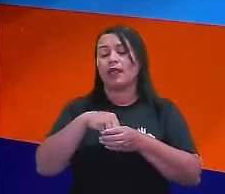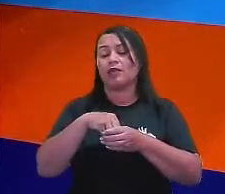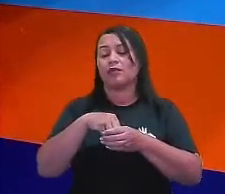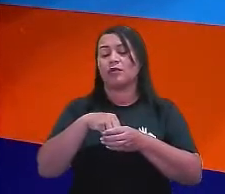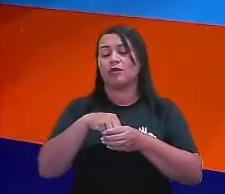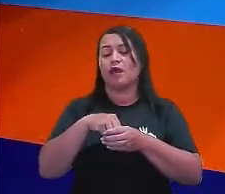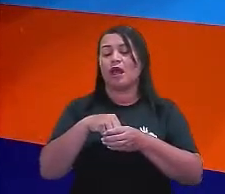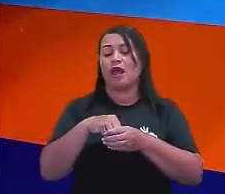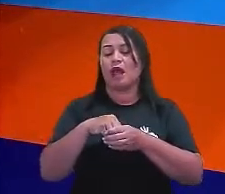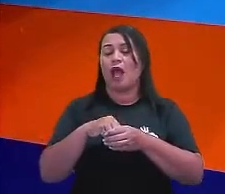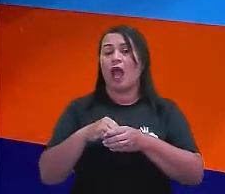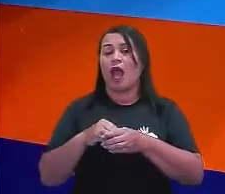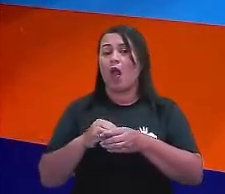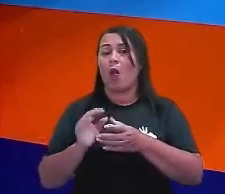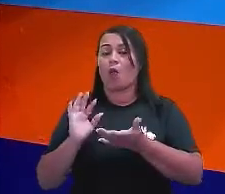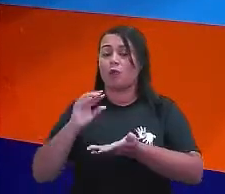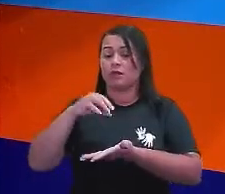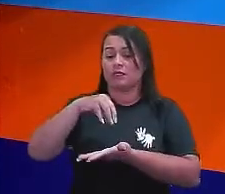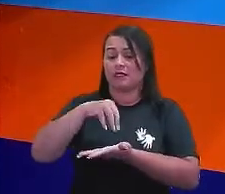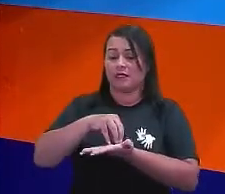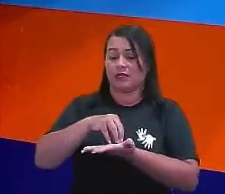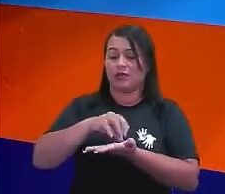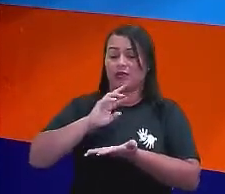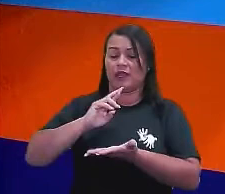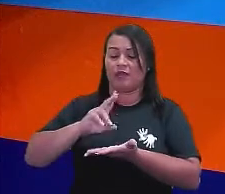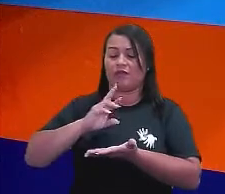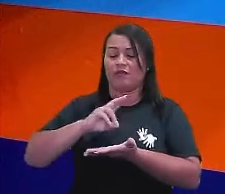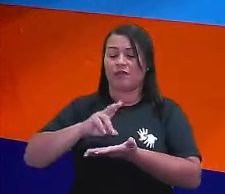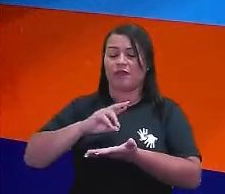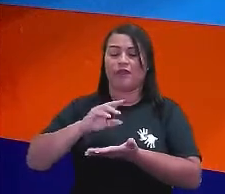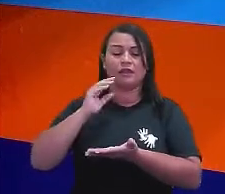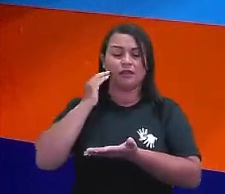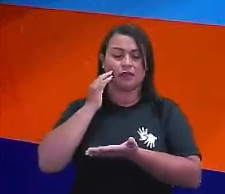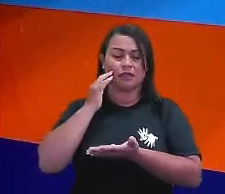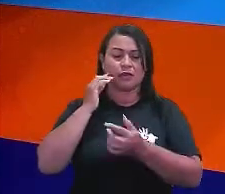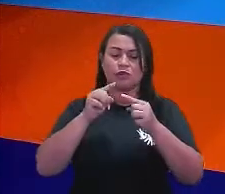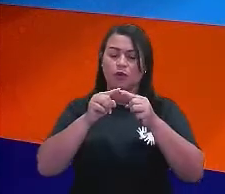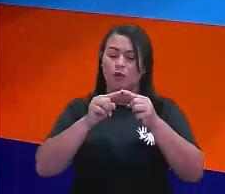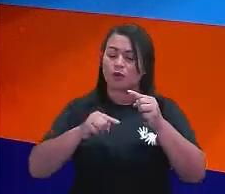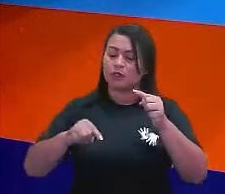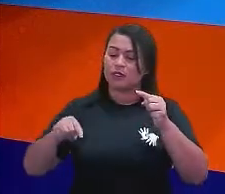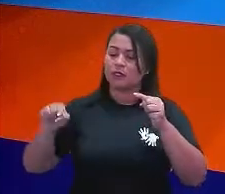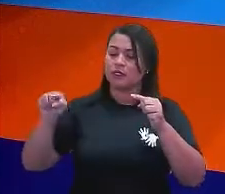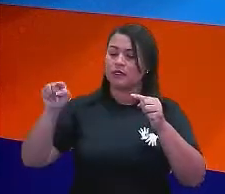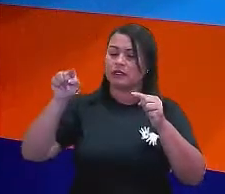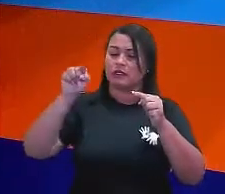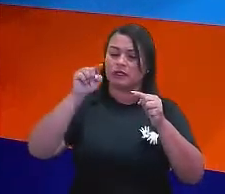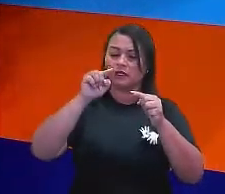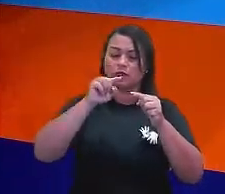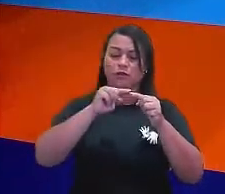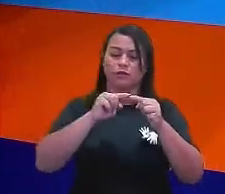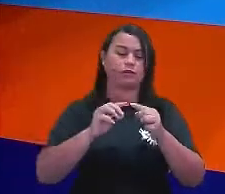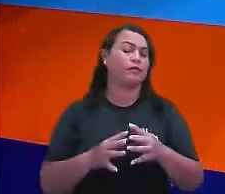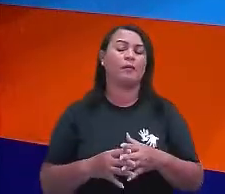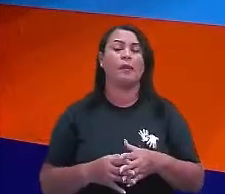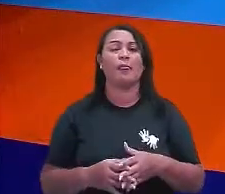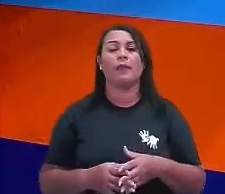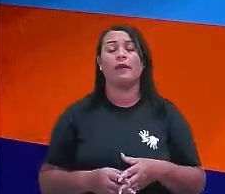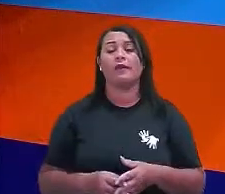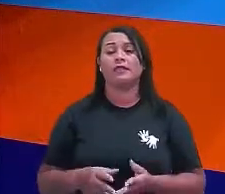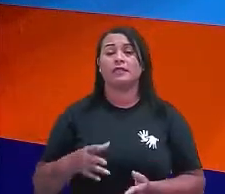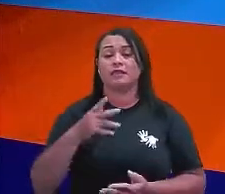isso aqui. A parte pintada e a partezinha de fora, né? Que está um pouquinho mais escura. E se eu